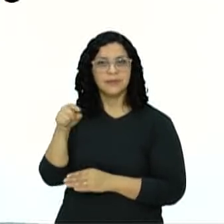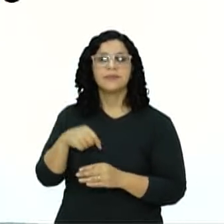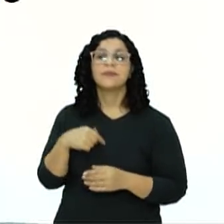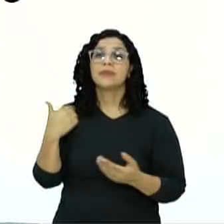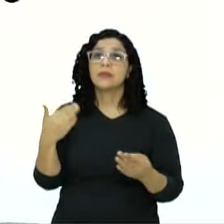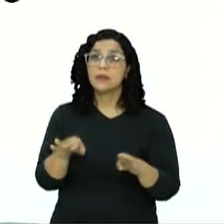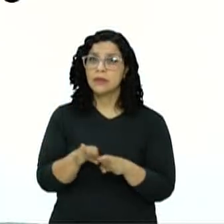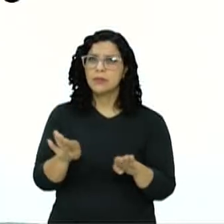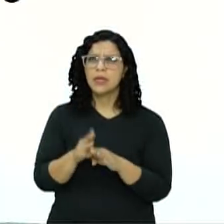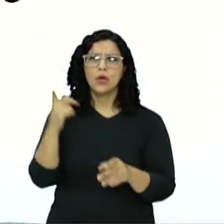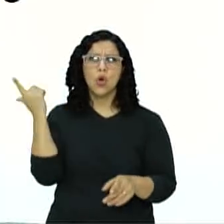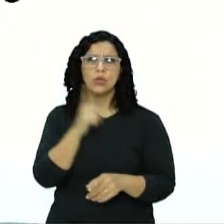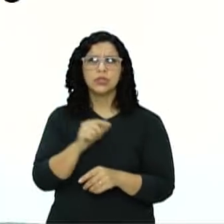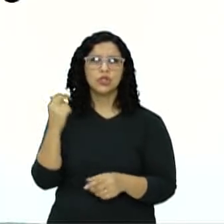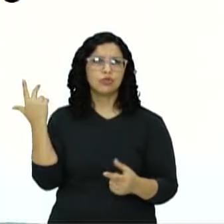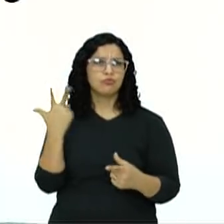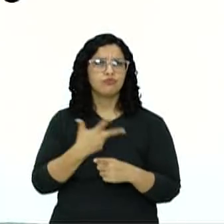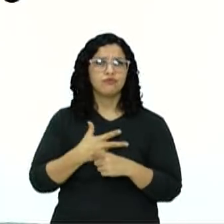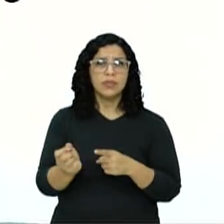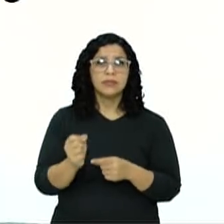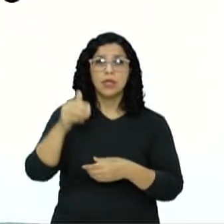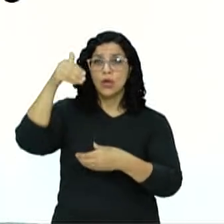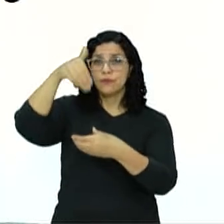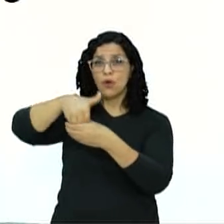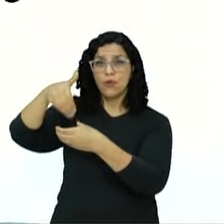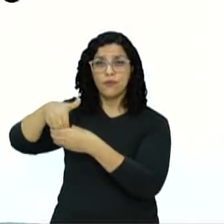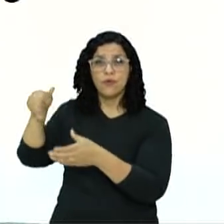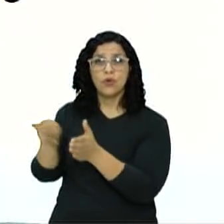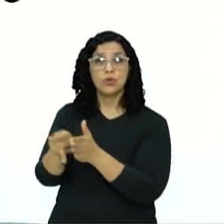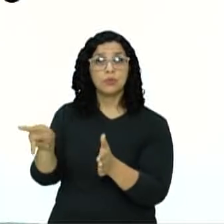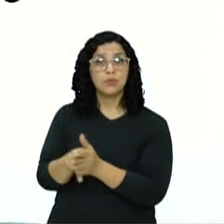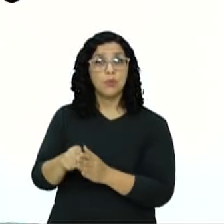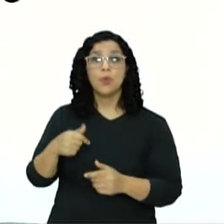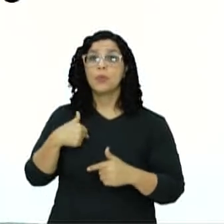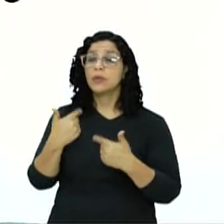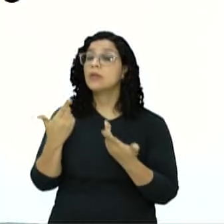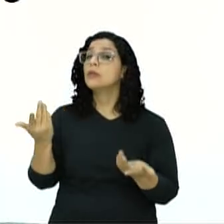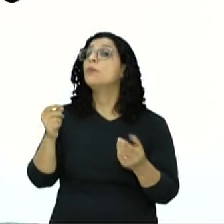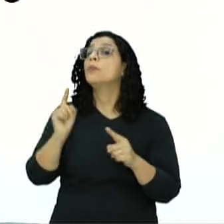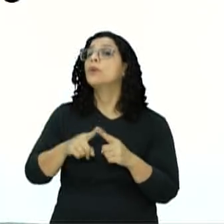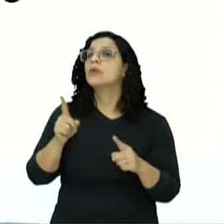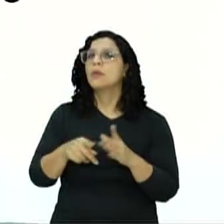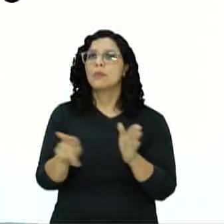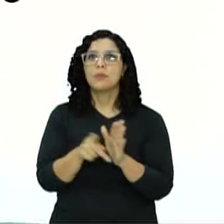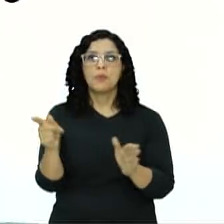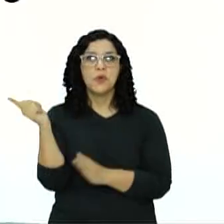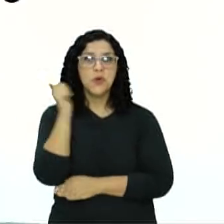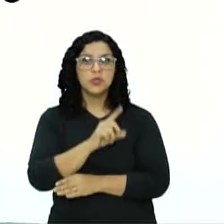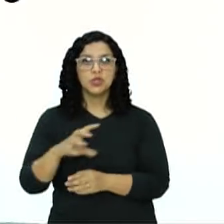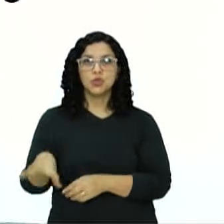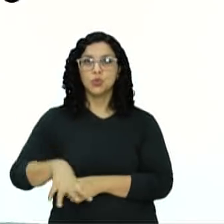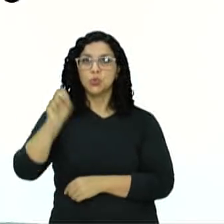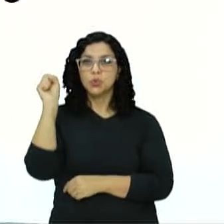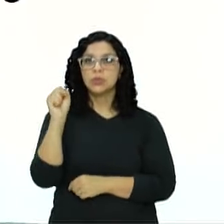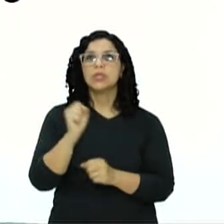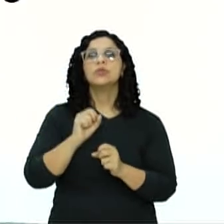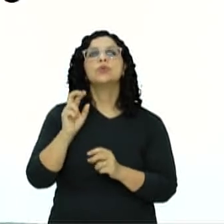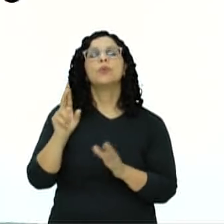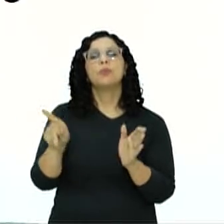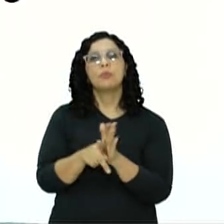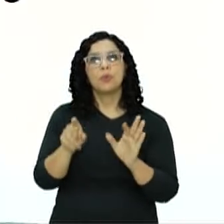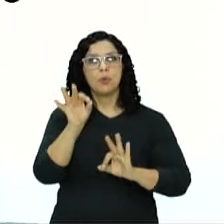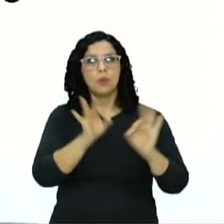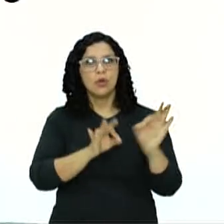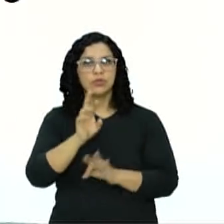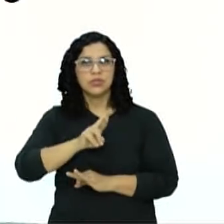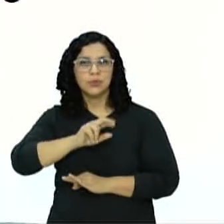FHC, ele venceu a eleição de 1994 muito favorecido pelo sucesso do Plano Real. Ainda, você